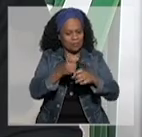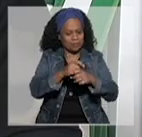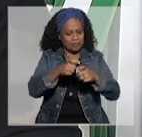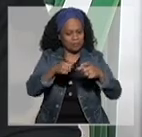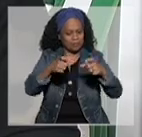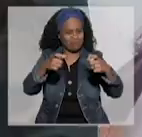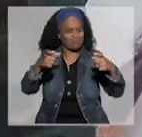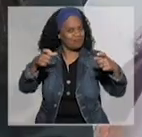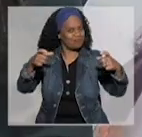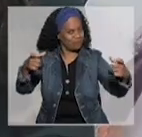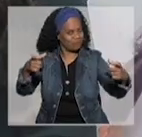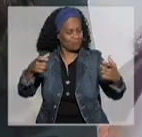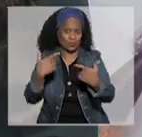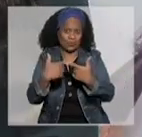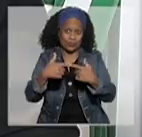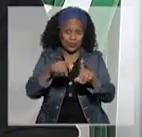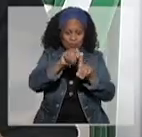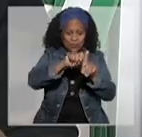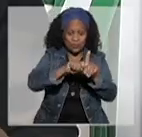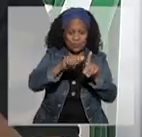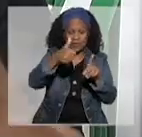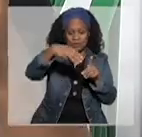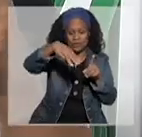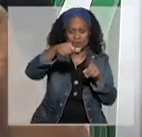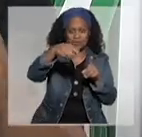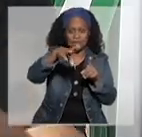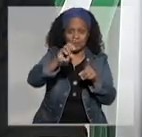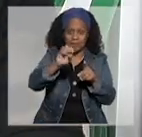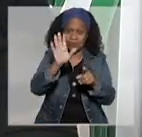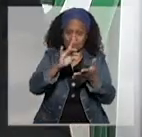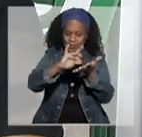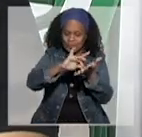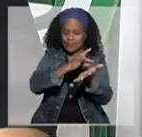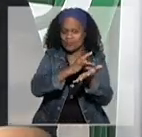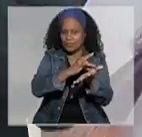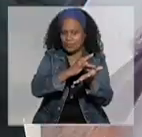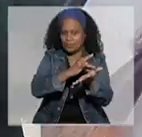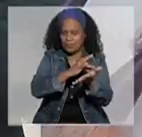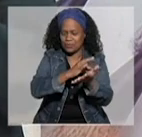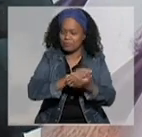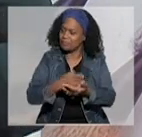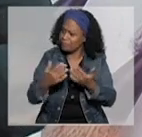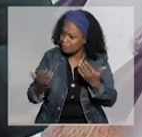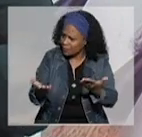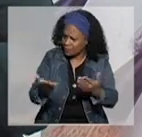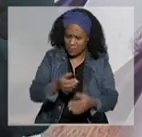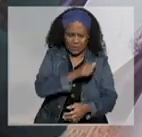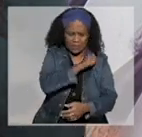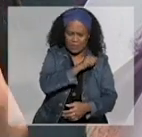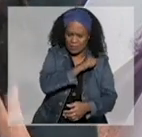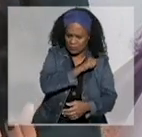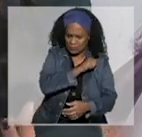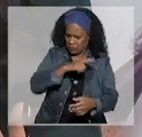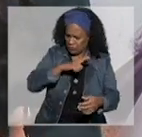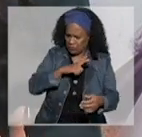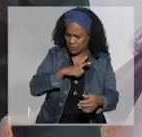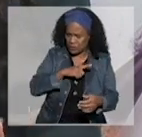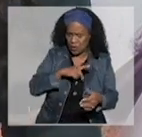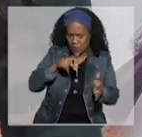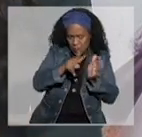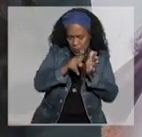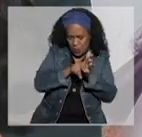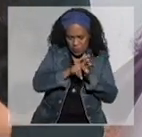crescer. Com certeza. Em março já começam as audições para o ano muito. Que vem. Esses alunos, eles levam os